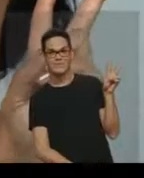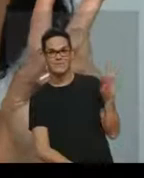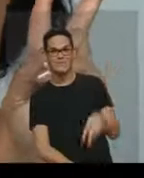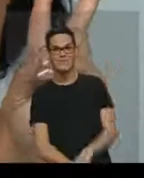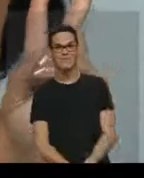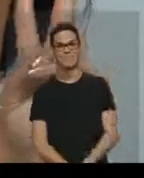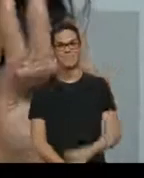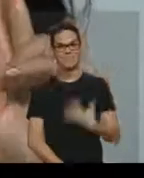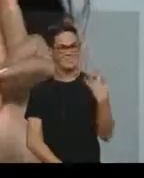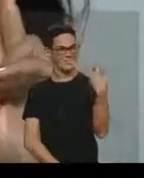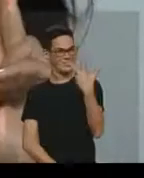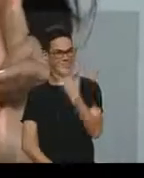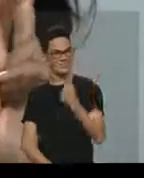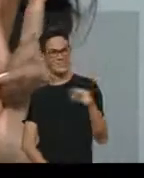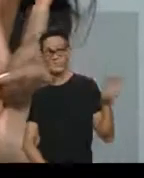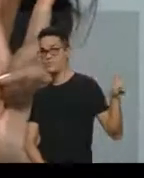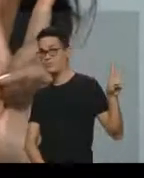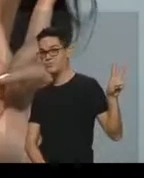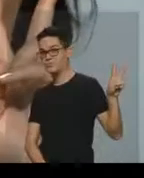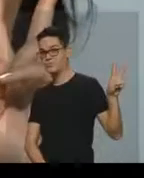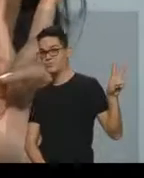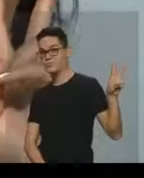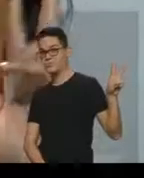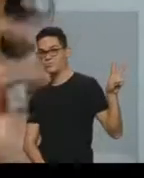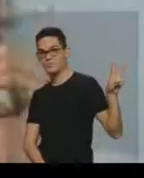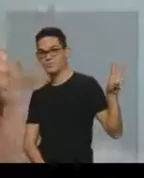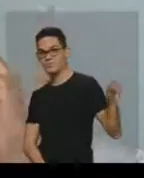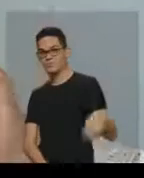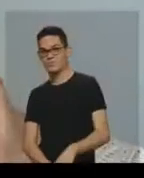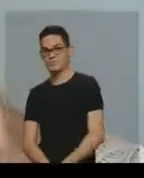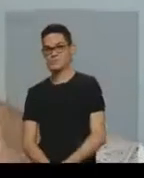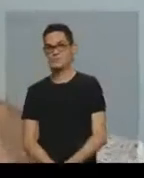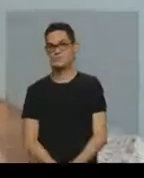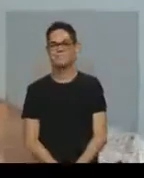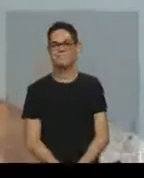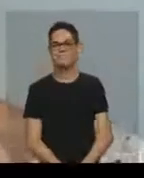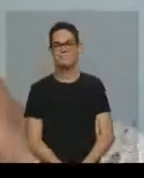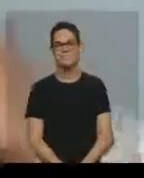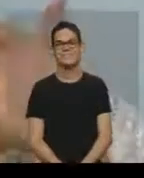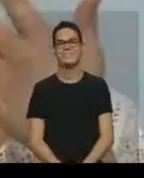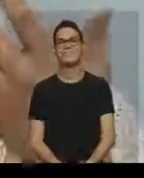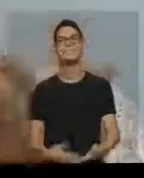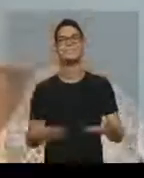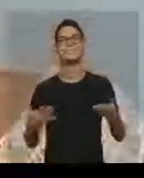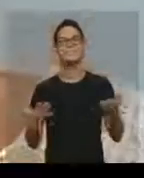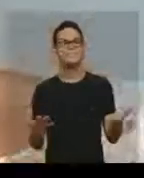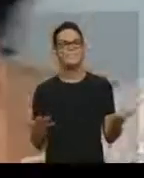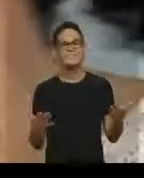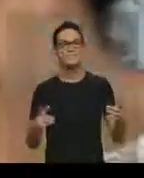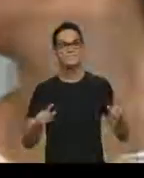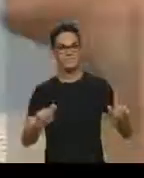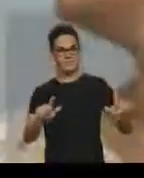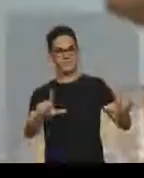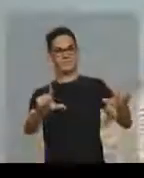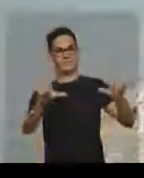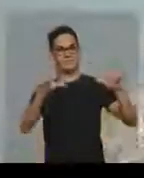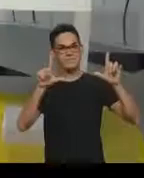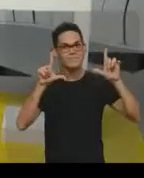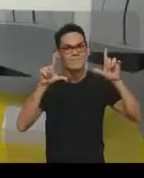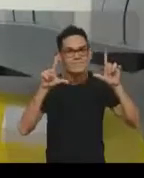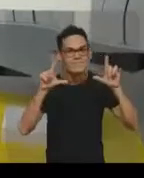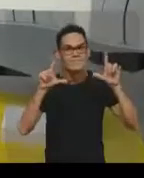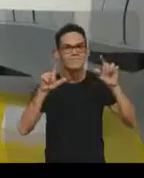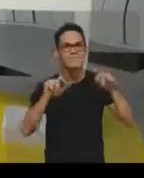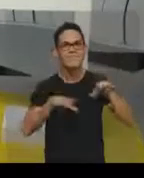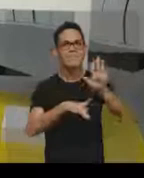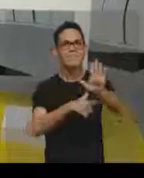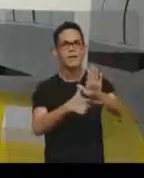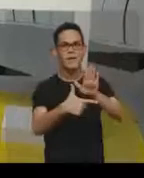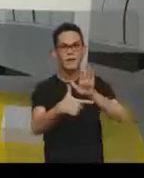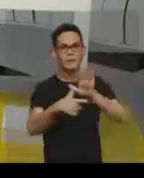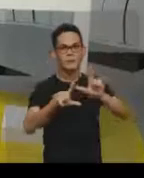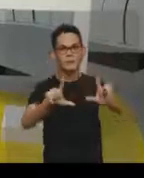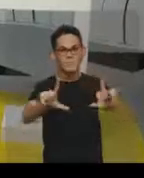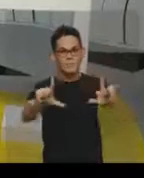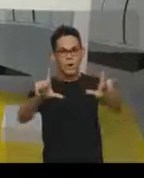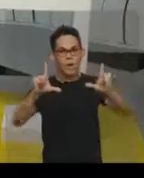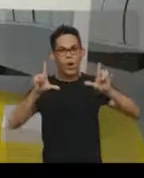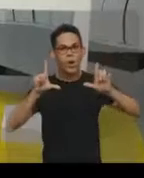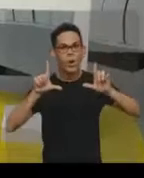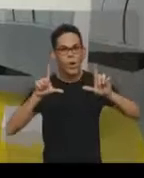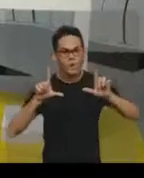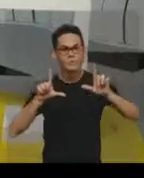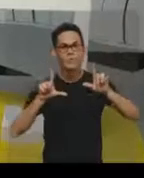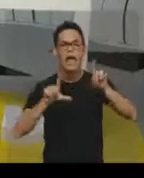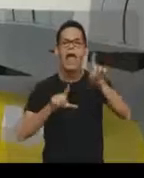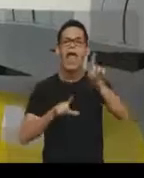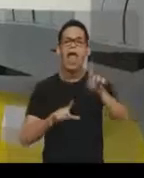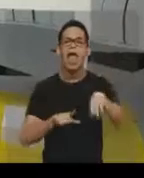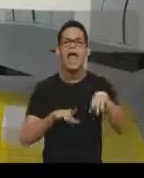Tô bonita aí no zoom? Que seria o plano de close. Esse plano de close, ele ainda pode ser um